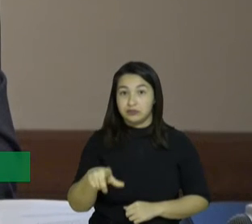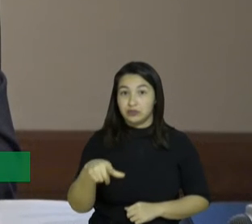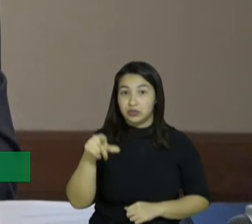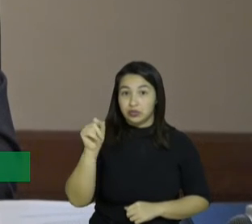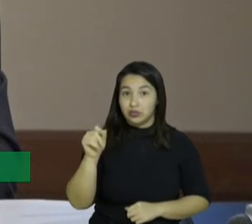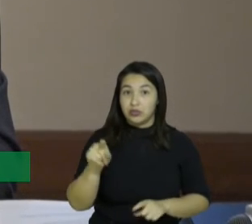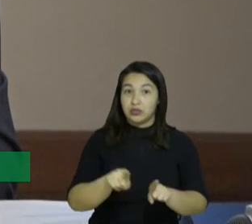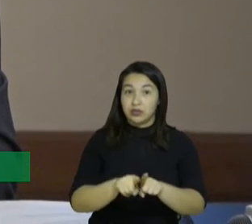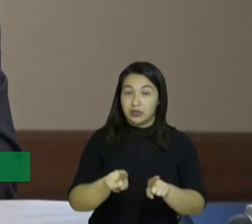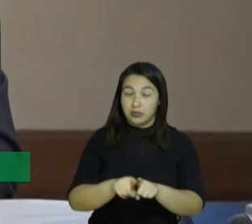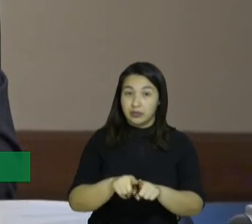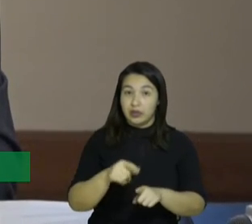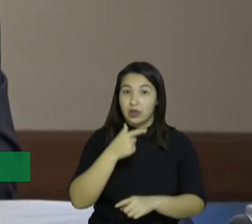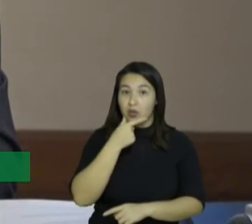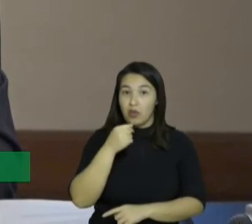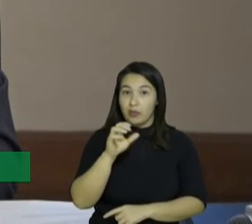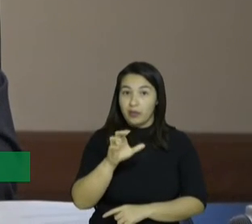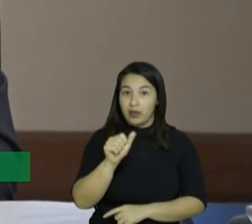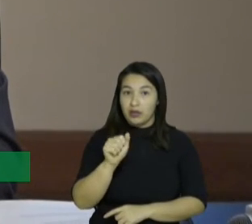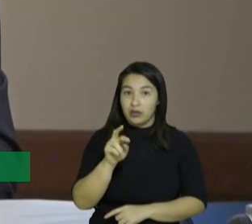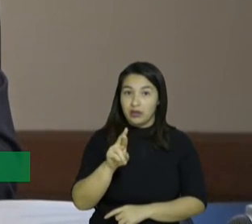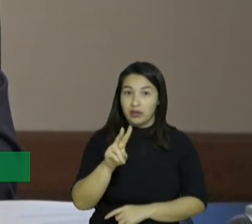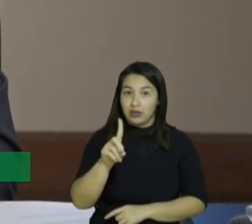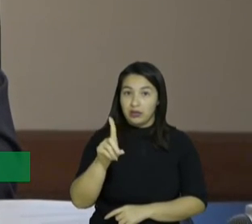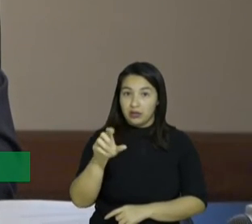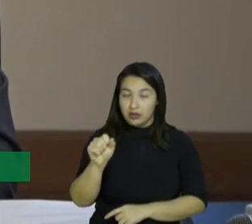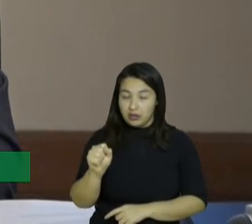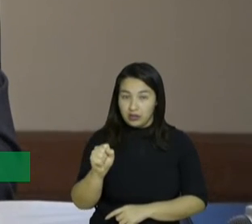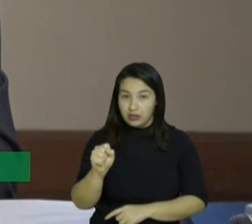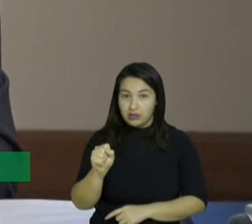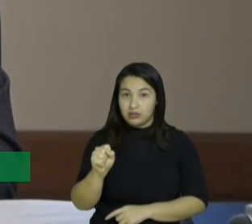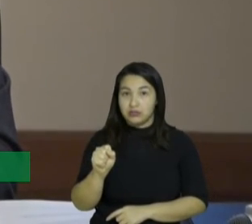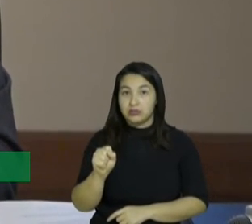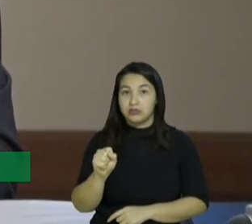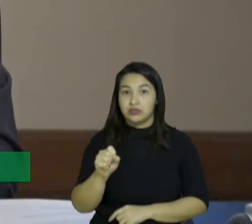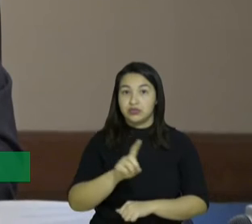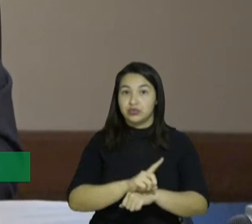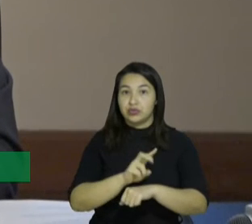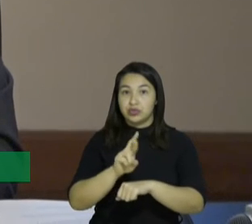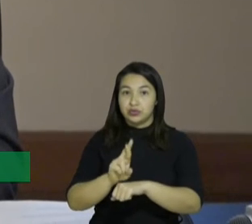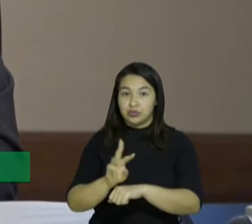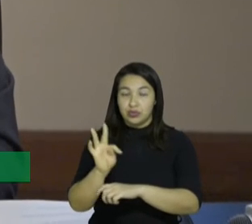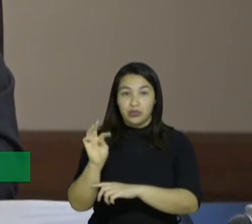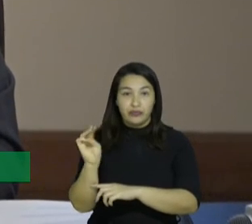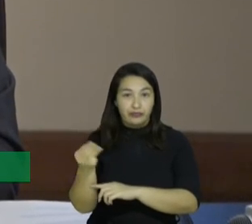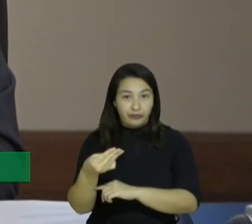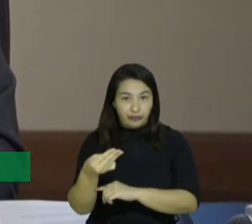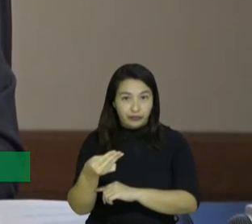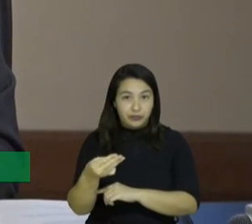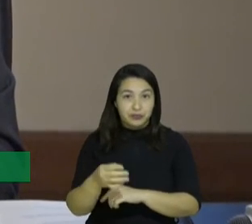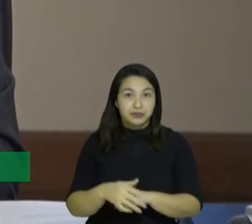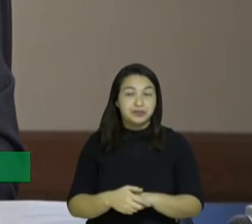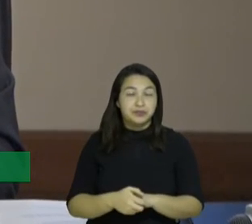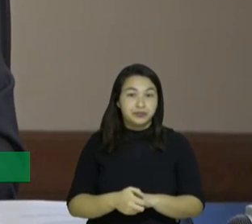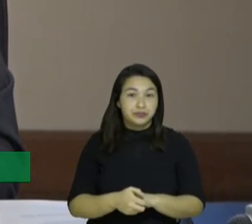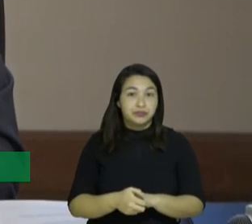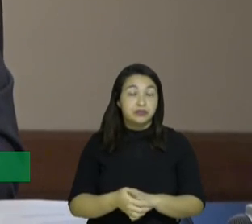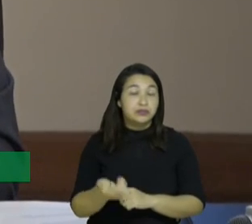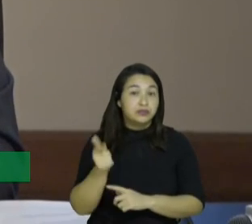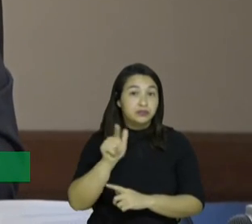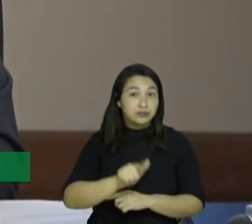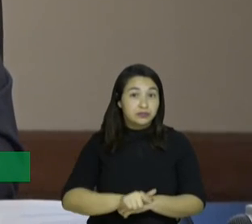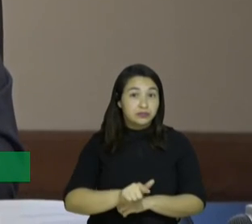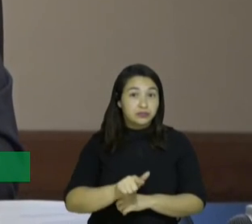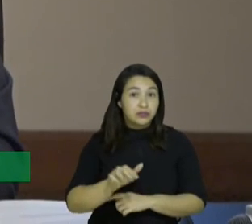Dr Carlos cur nosso nosso diretor jurídico institucional da fiesc e e eu queria ressaltar que a